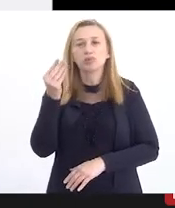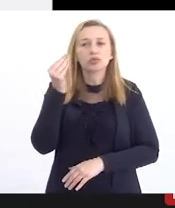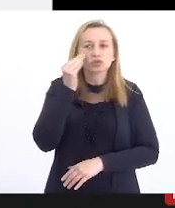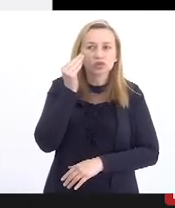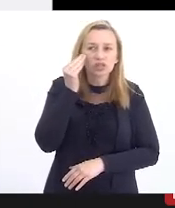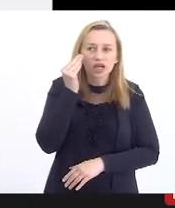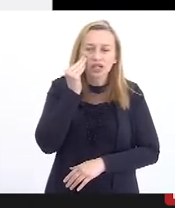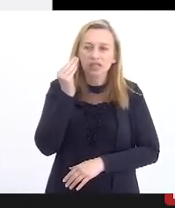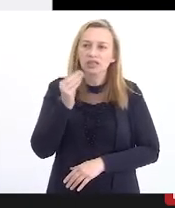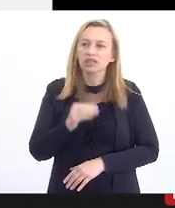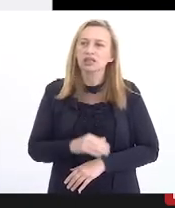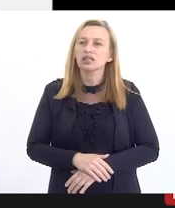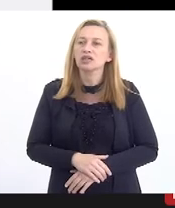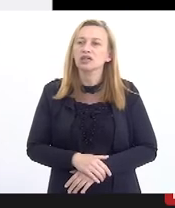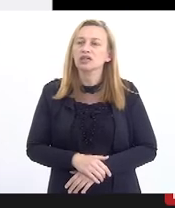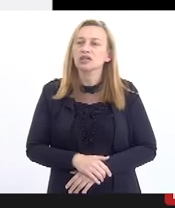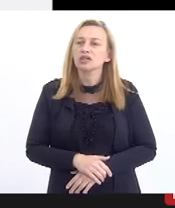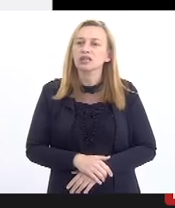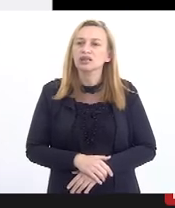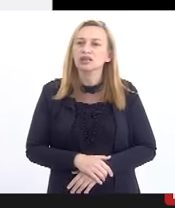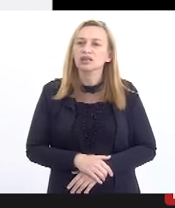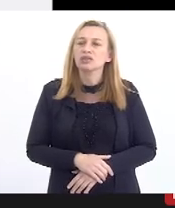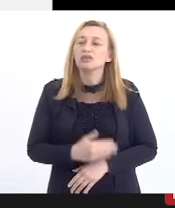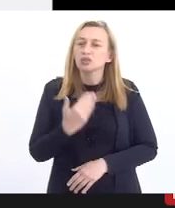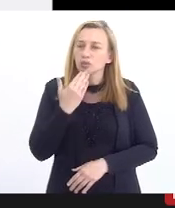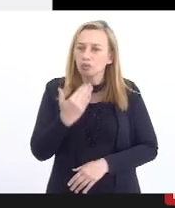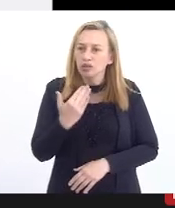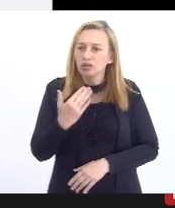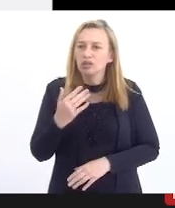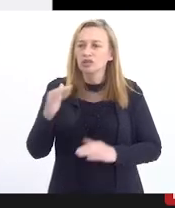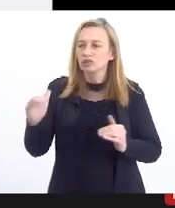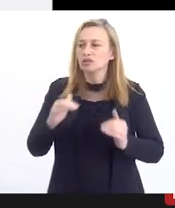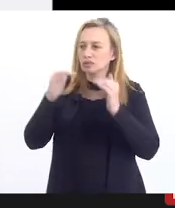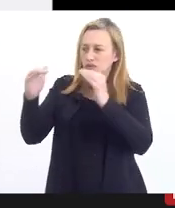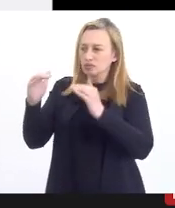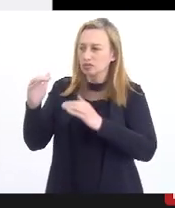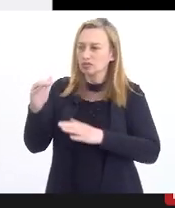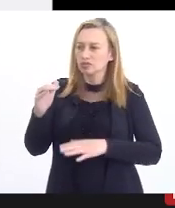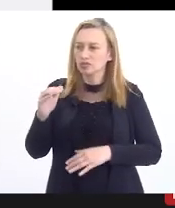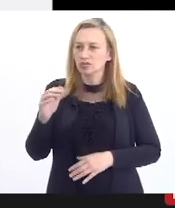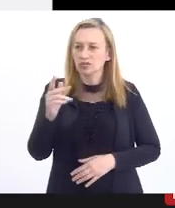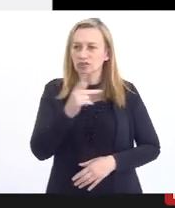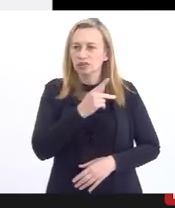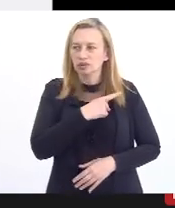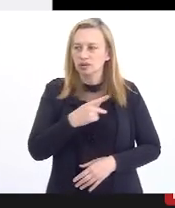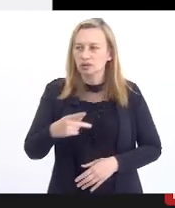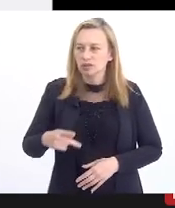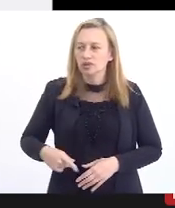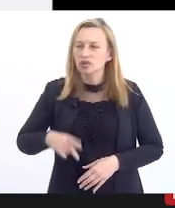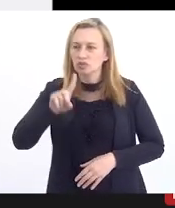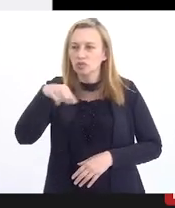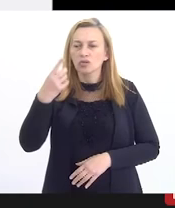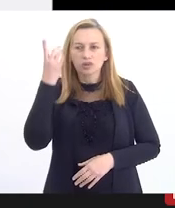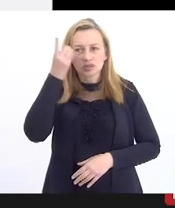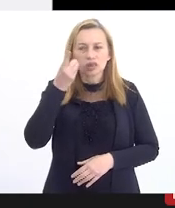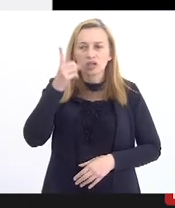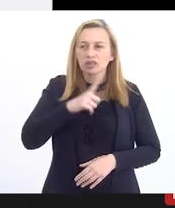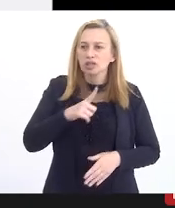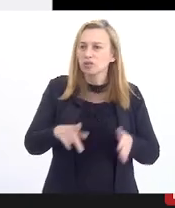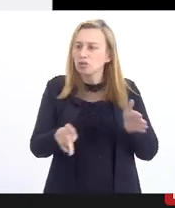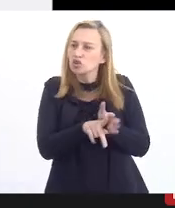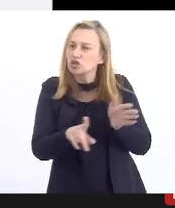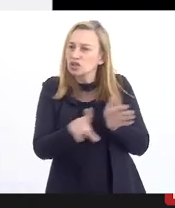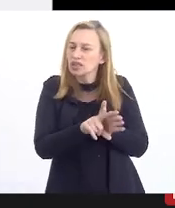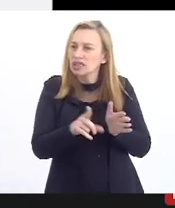okay, deputada, de estar com vocês aqui, e faço um apelo à Vossa Excelência, o deputado Valdeque e os demais parlamentares. Temos um projeto de lei